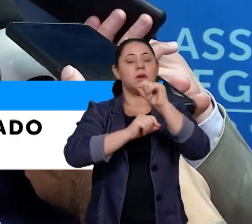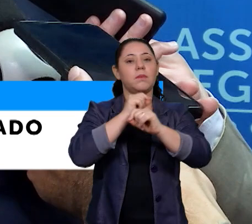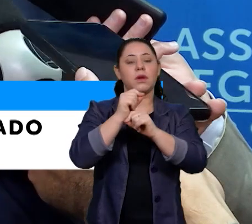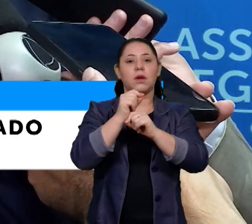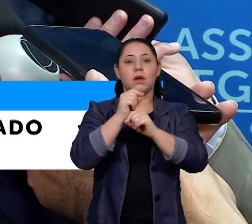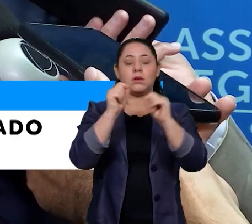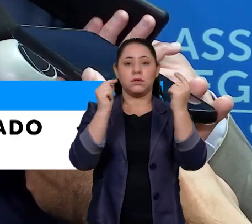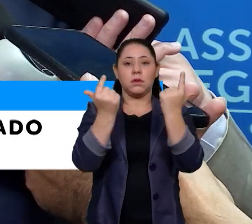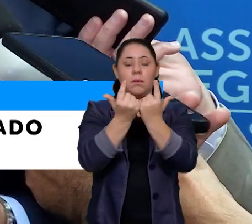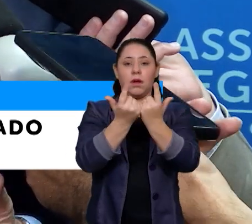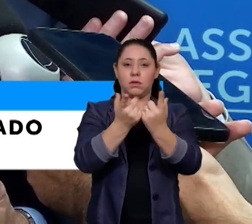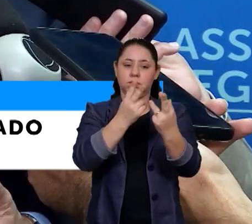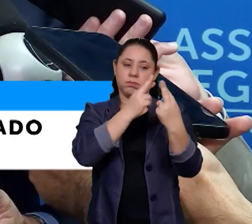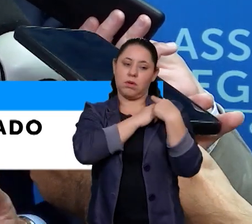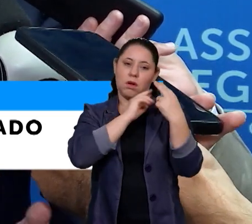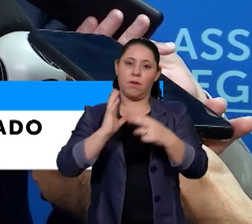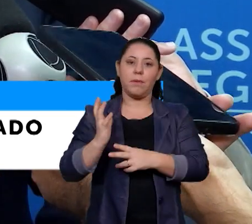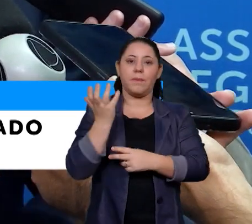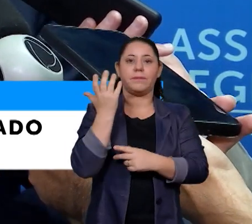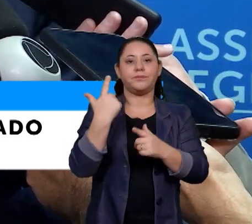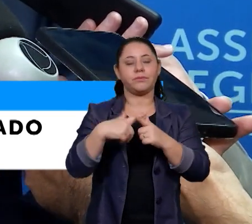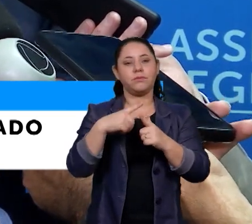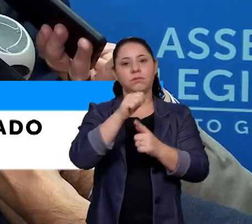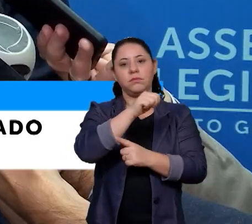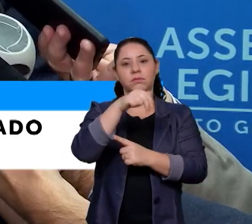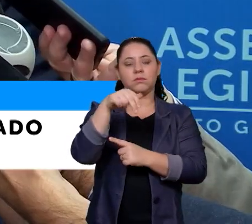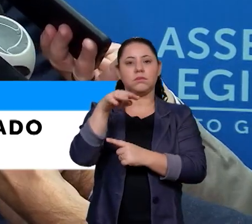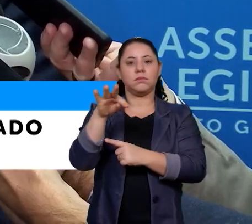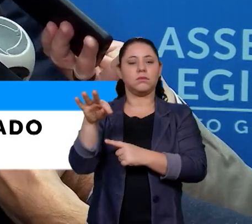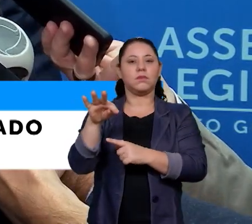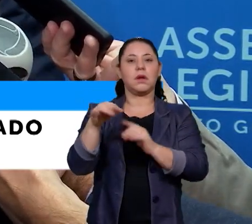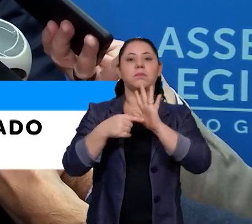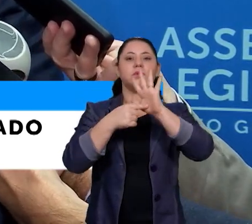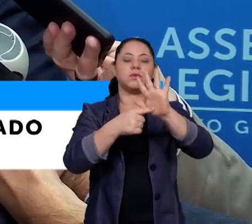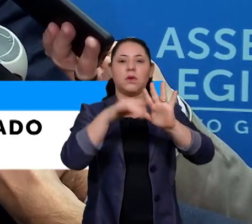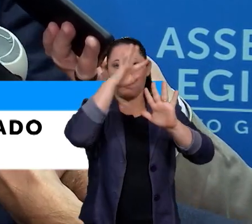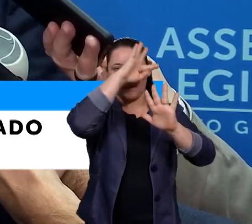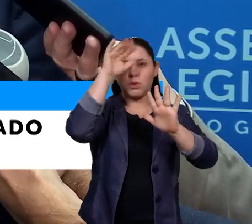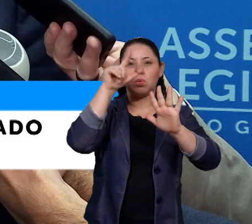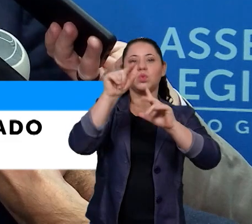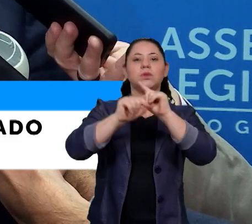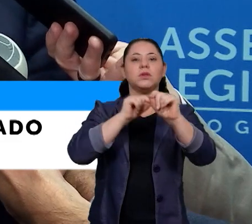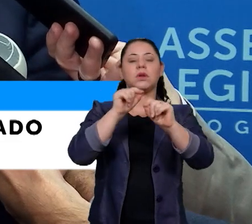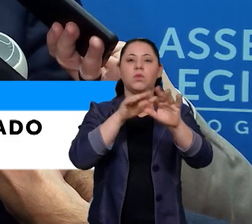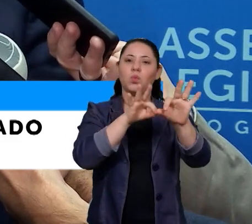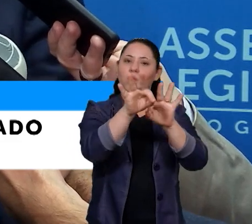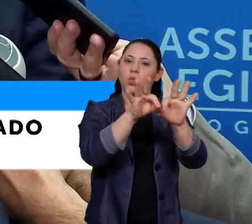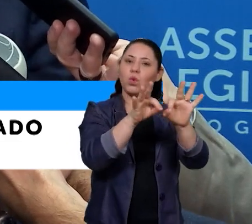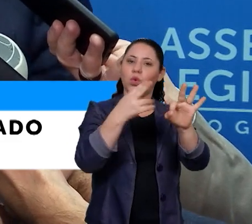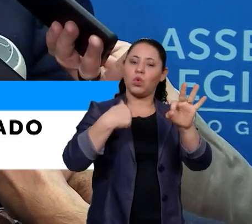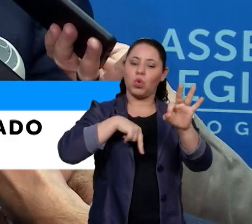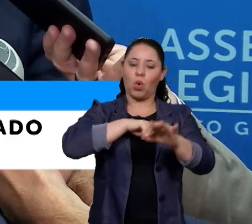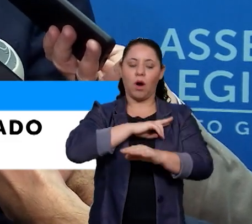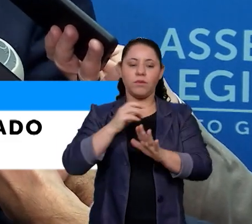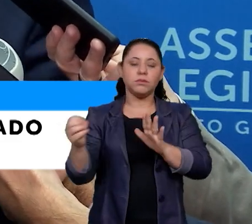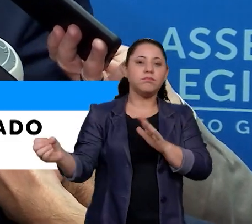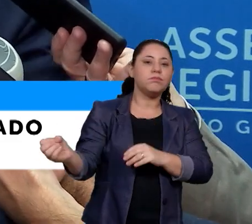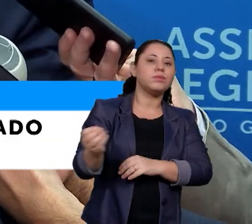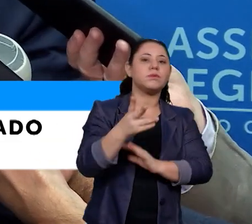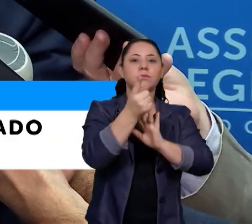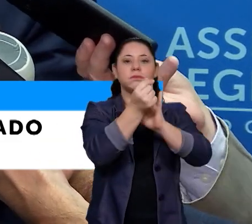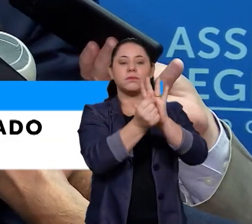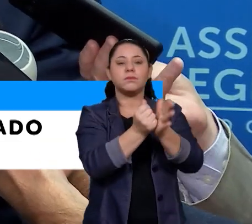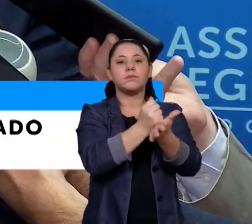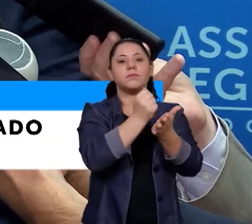Brasília, e a Assembleia foi a grande responsável para que isso acontecesse. A ANTT está apresentando para a sociedade sul-mato-grossense aquilo que foi desenhado para a